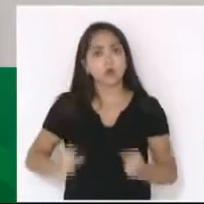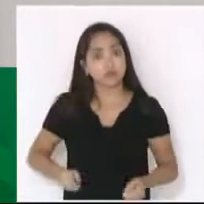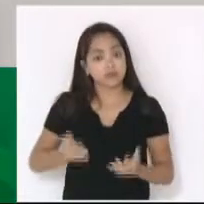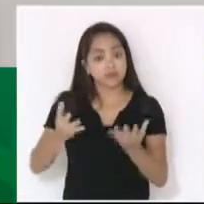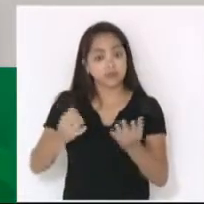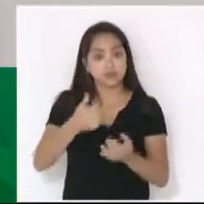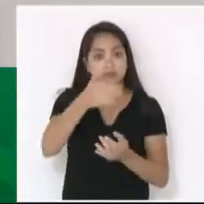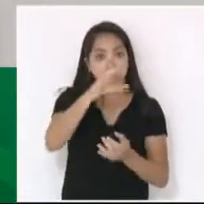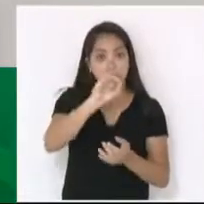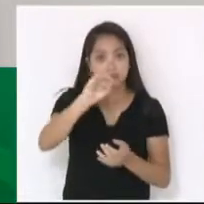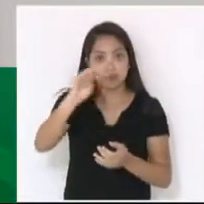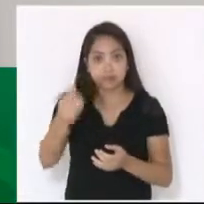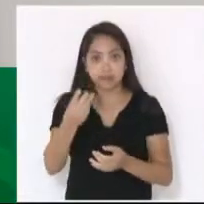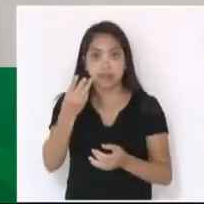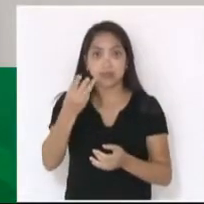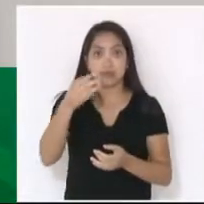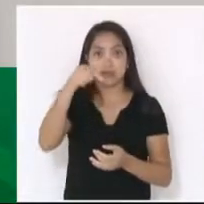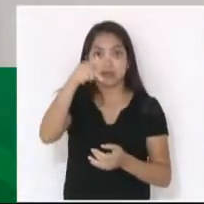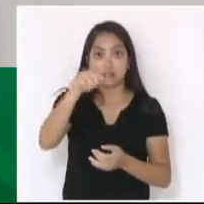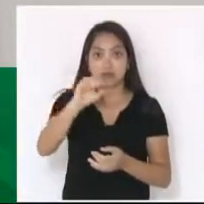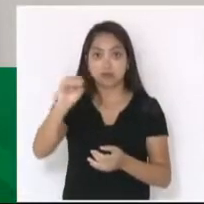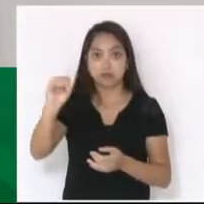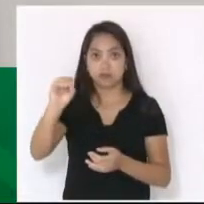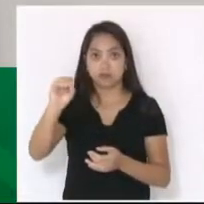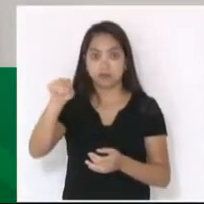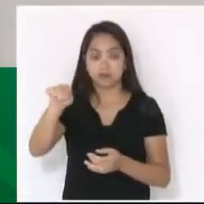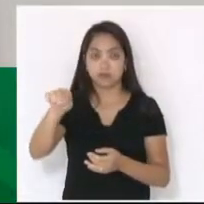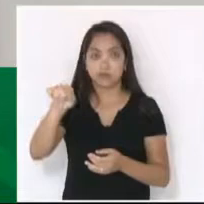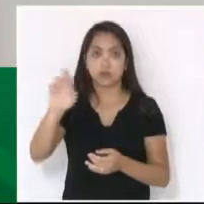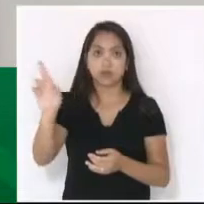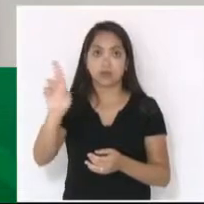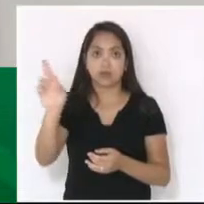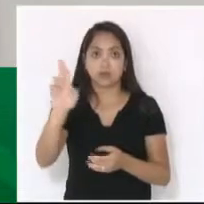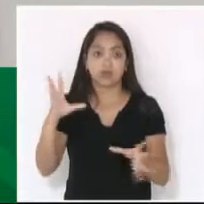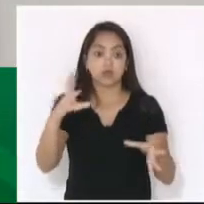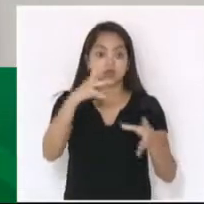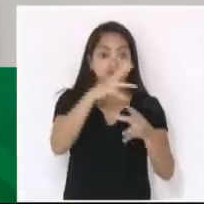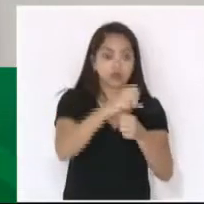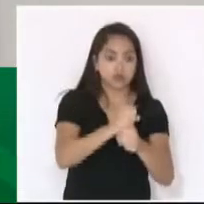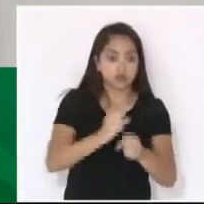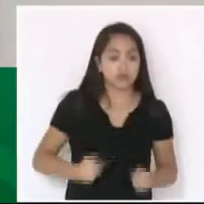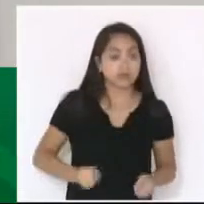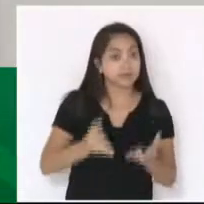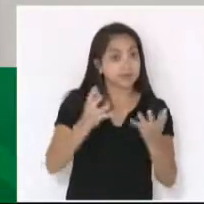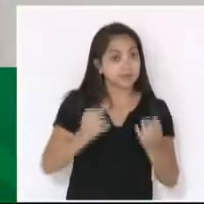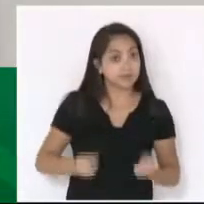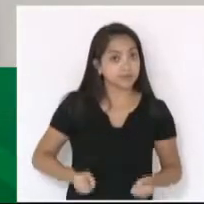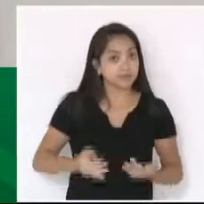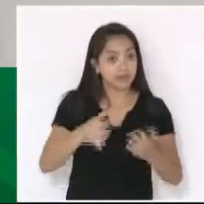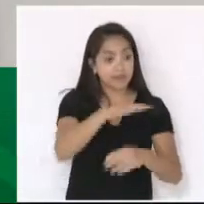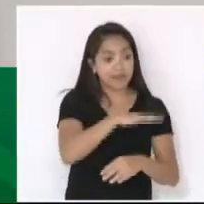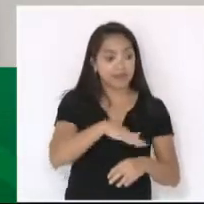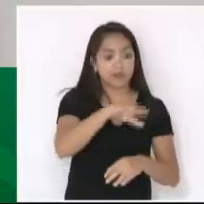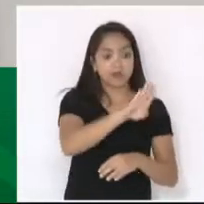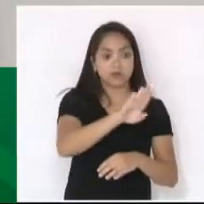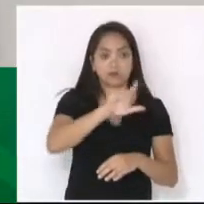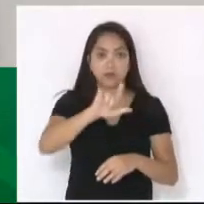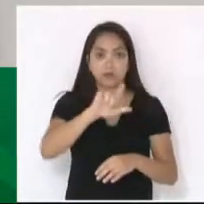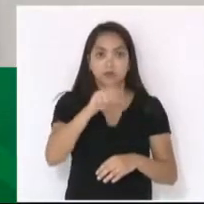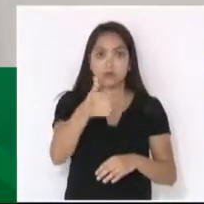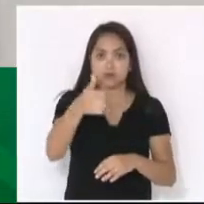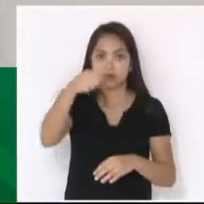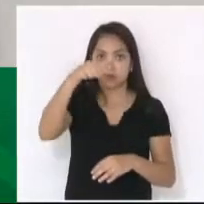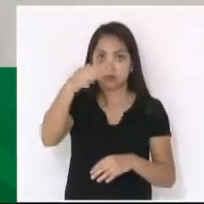10 milhões e 711 mil totalizando a despesa para a região de Blumenau de